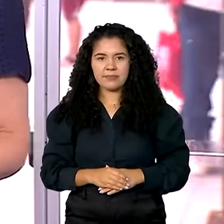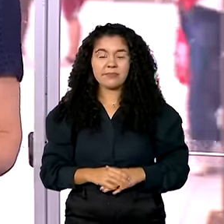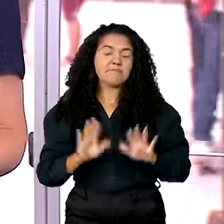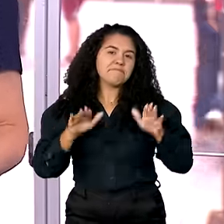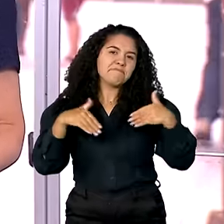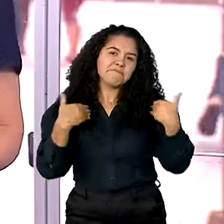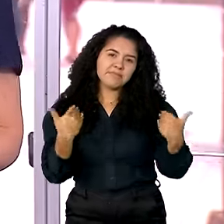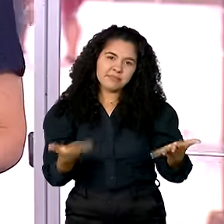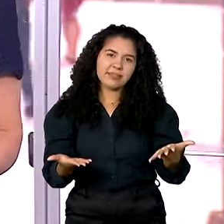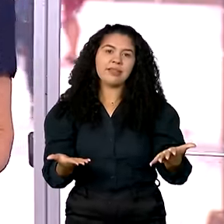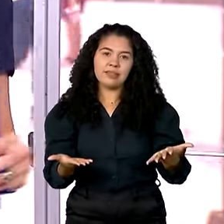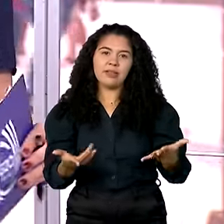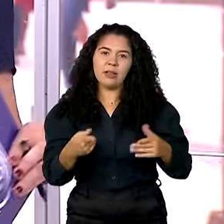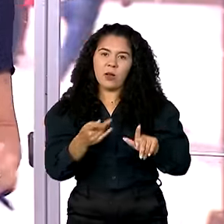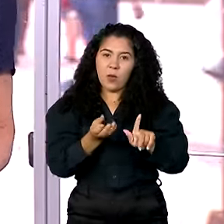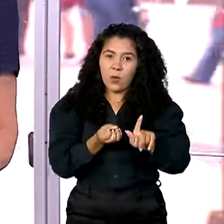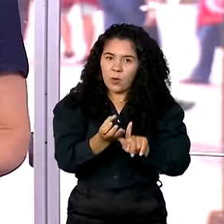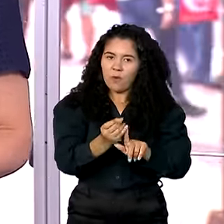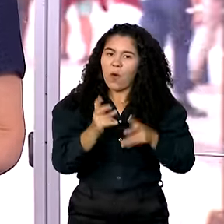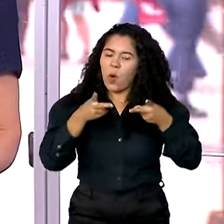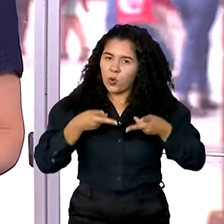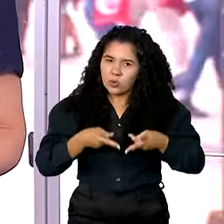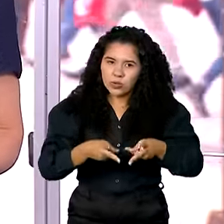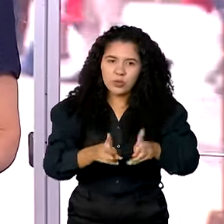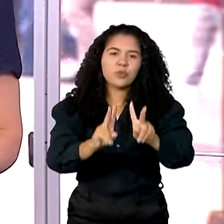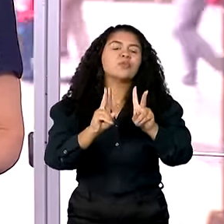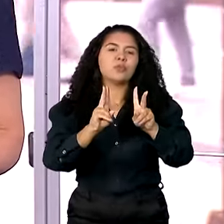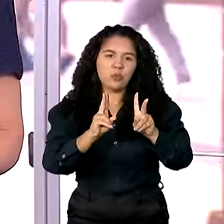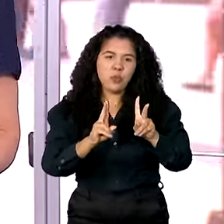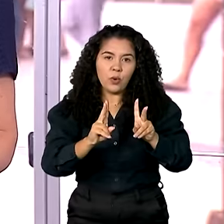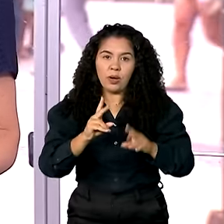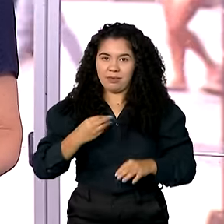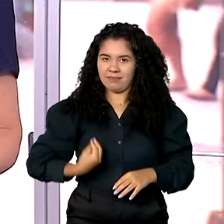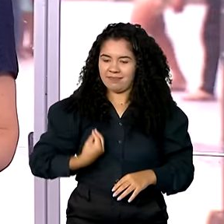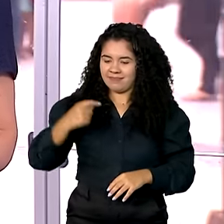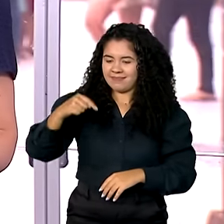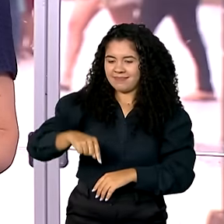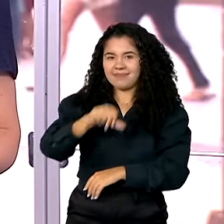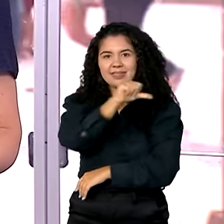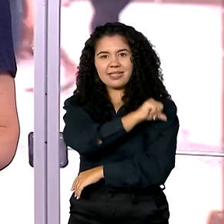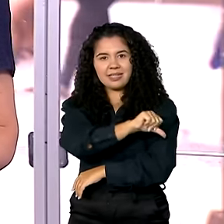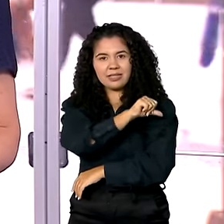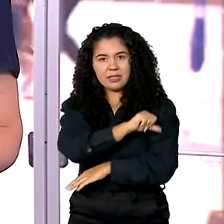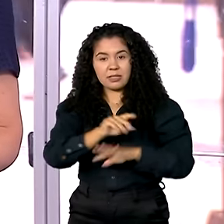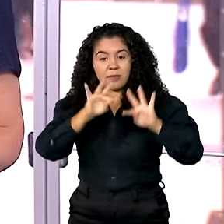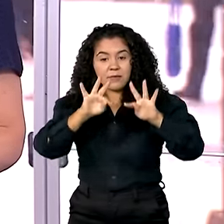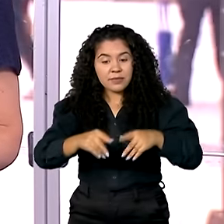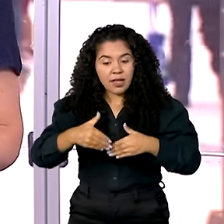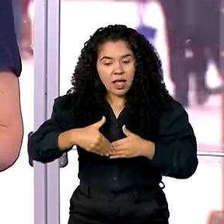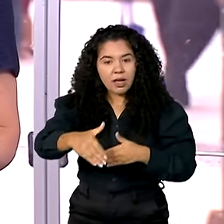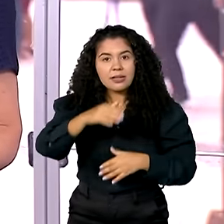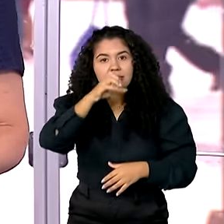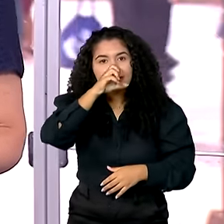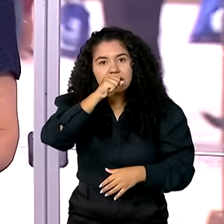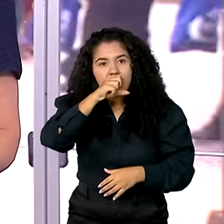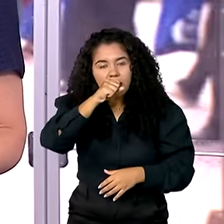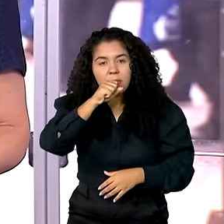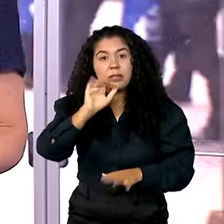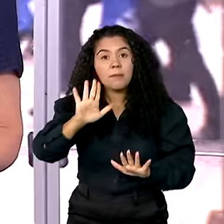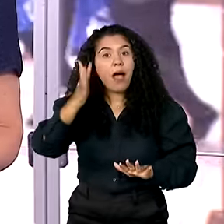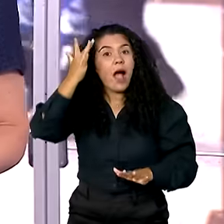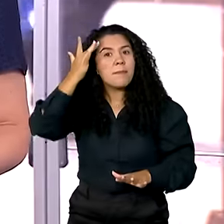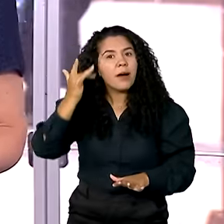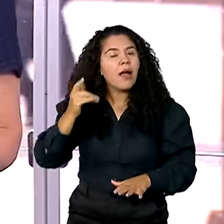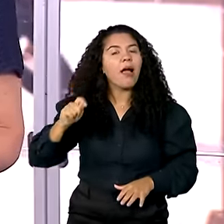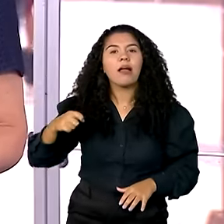É isso então, o Canal Gov segue acompanhando aqui direto do Rio de Janeiro, o G20 Social, que termina neste sábado. Quem estará aqui amanhã é